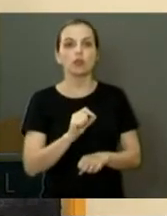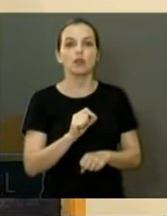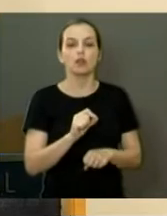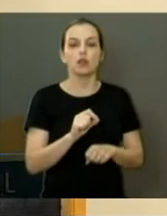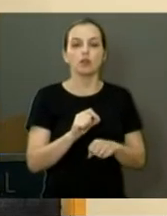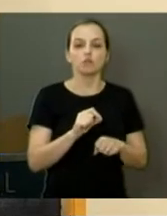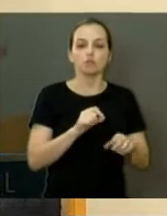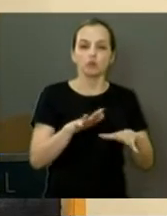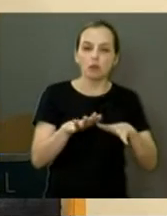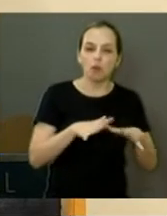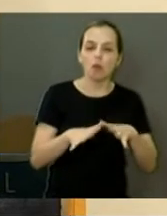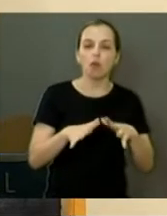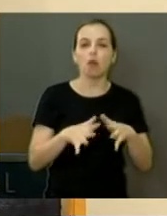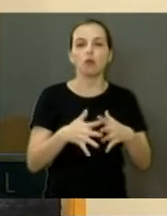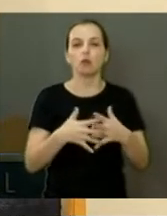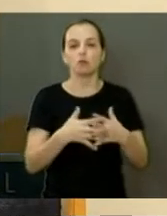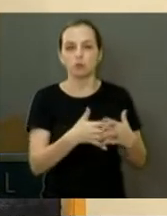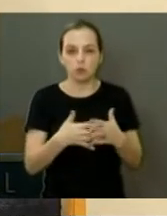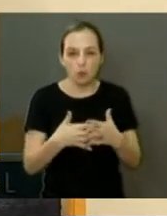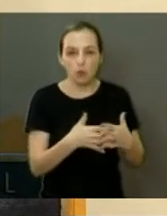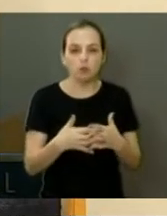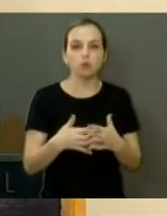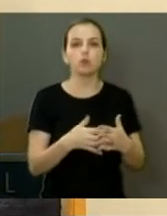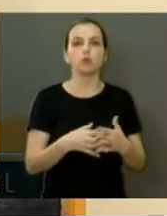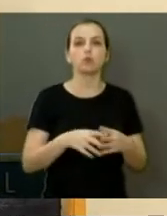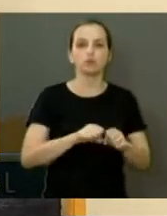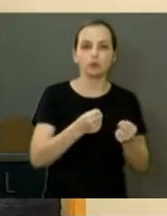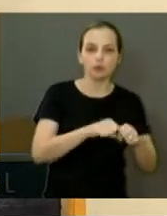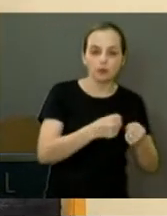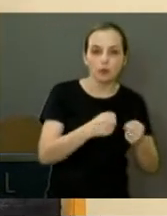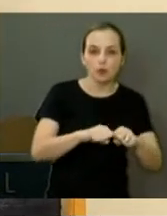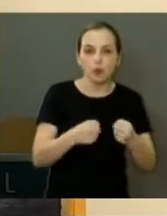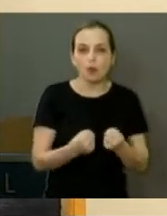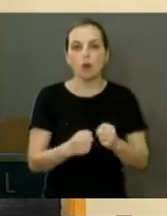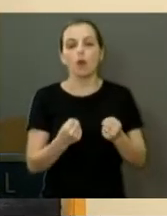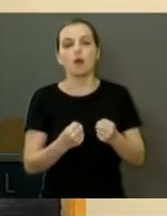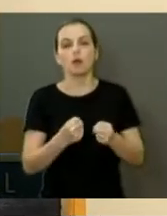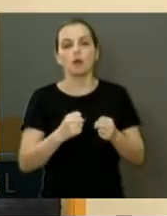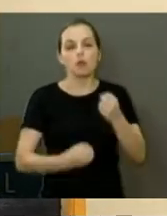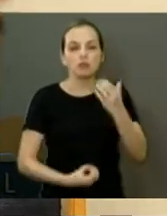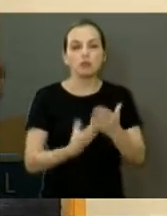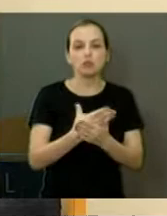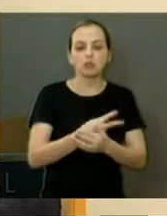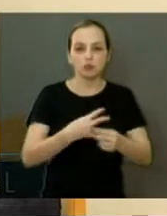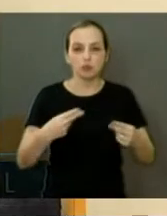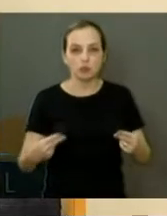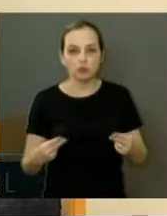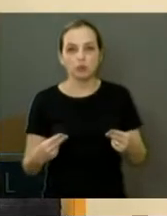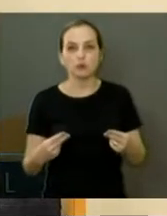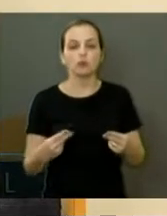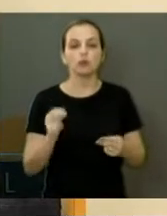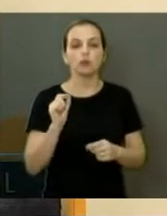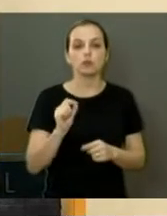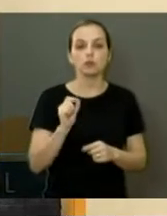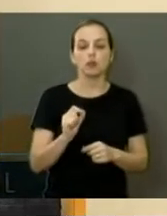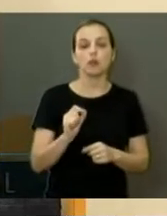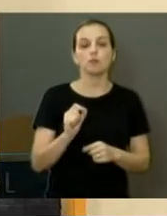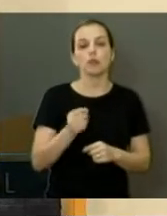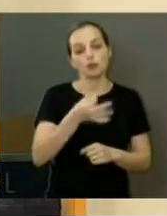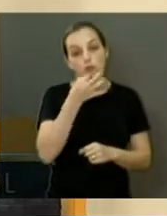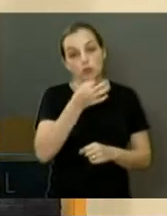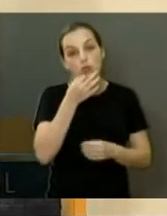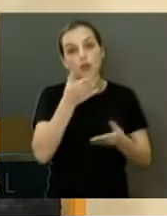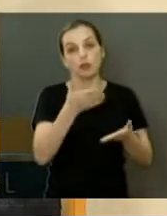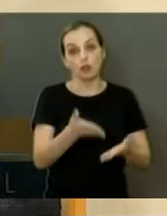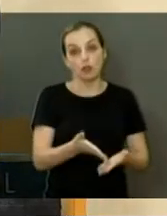vandalismo, quebra-quebra. Vira uma cultura, né? Senão chega de madrugada, ela tem que estar lá, tem que estar lá. Eu dei a sugestão.